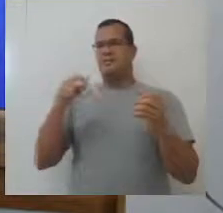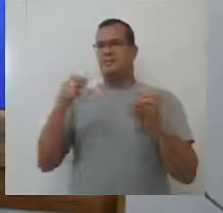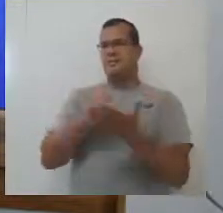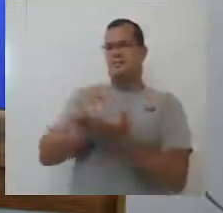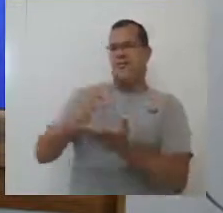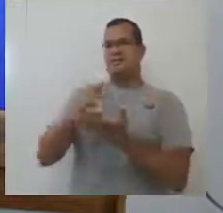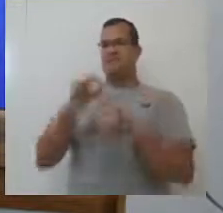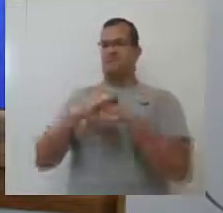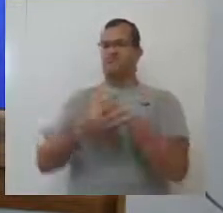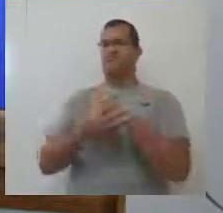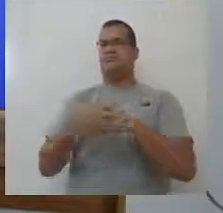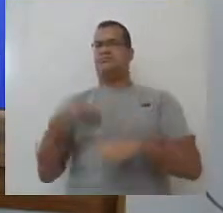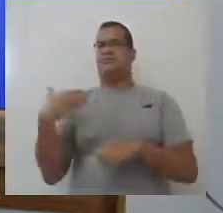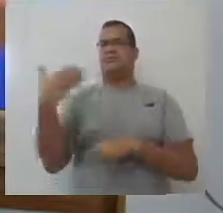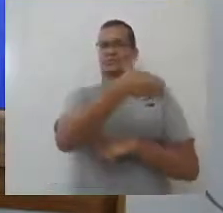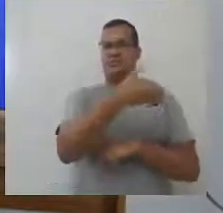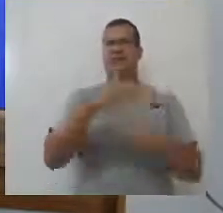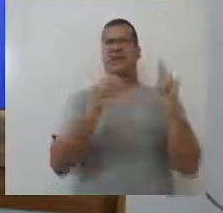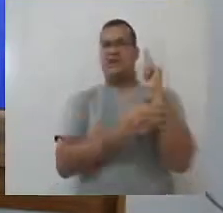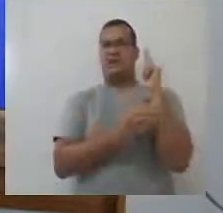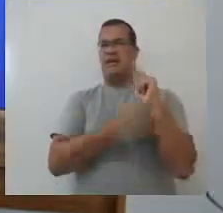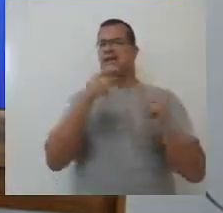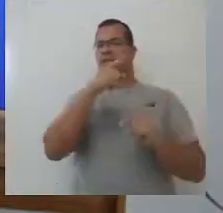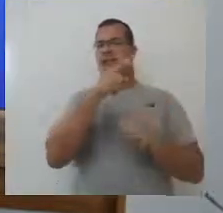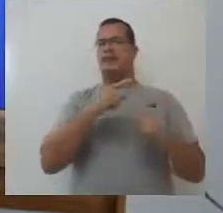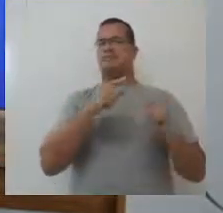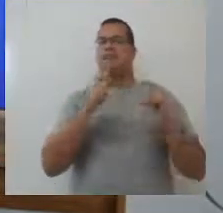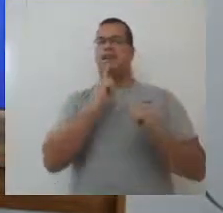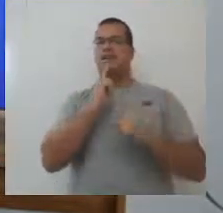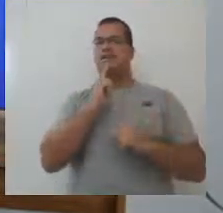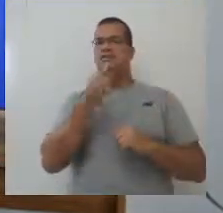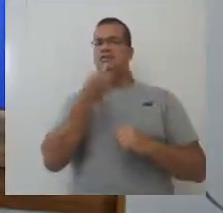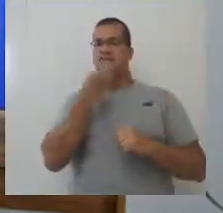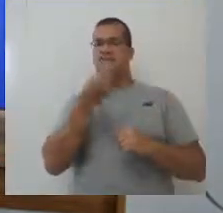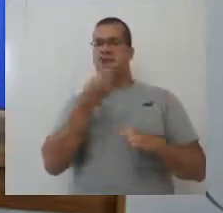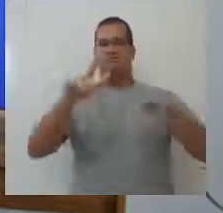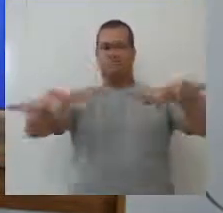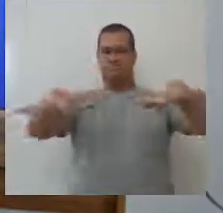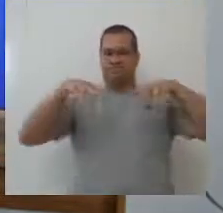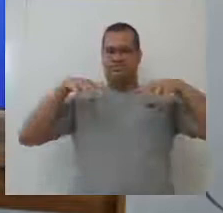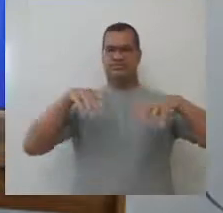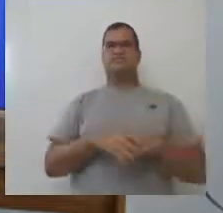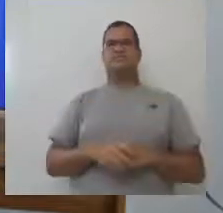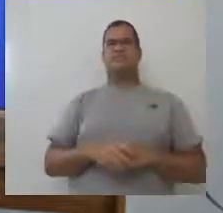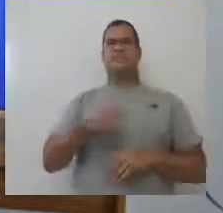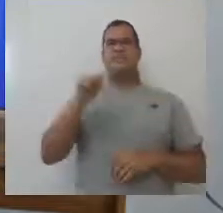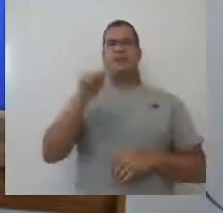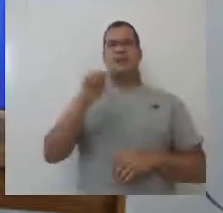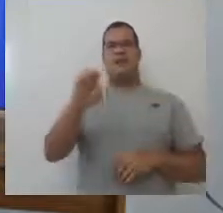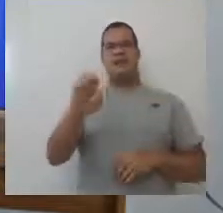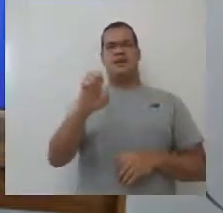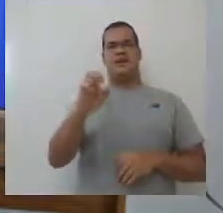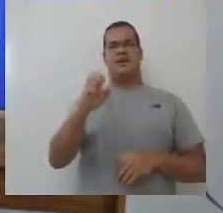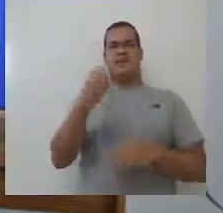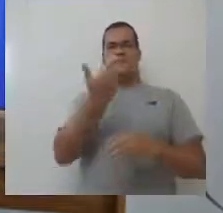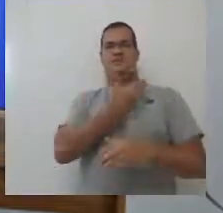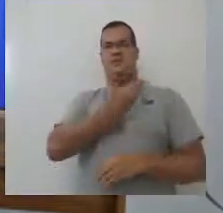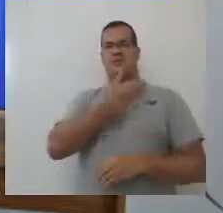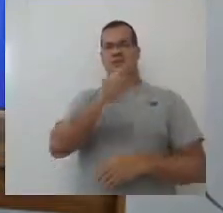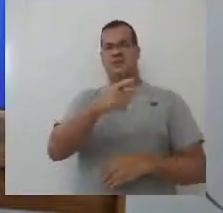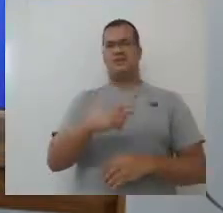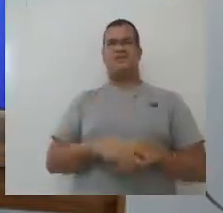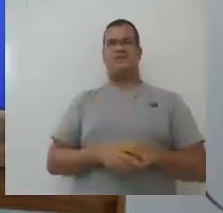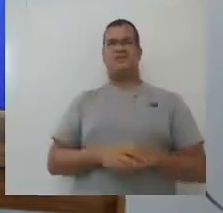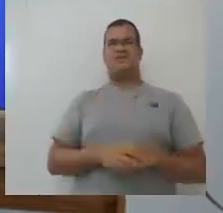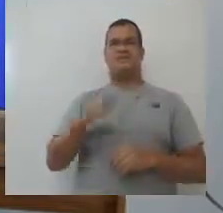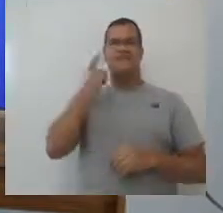tá? O pessoal da Grede de Garanhuns é animadíssimo para fazer os aulões, sempre aulões muito grandes, tá? Meu amigo! Beijo pra tu,